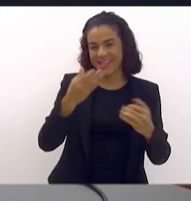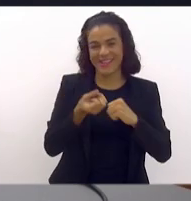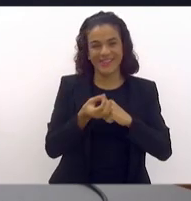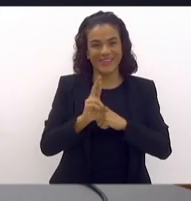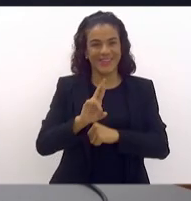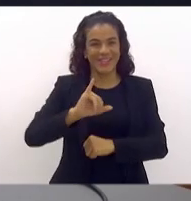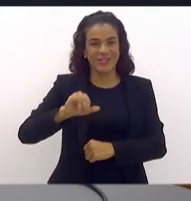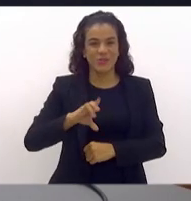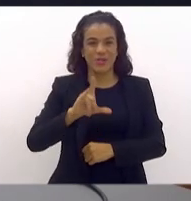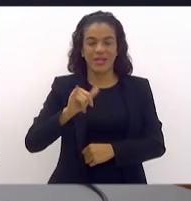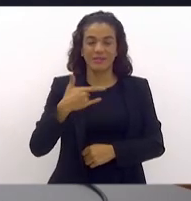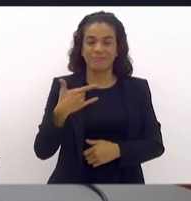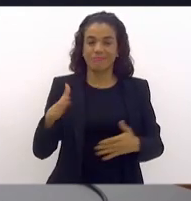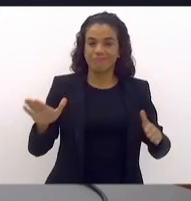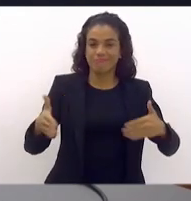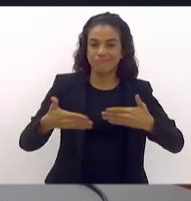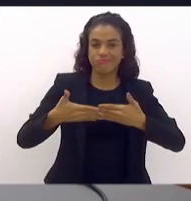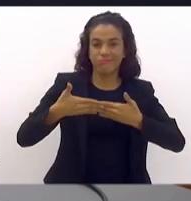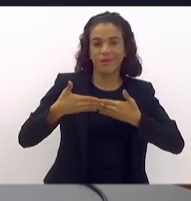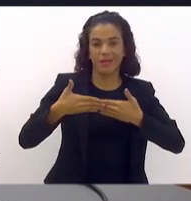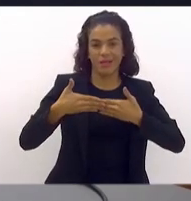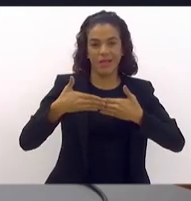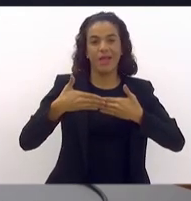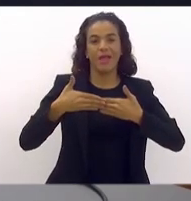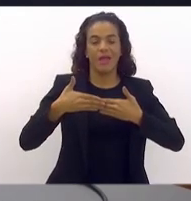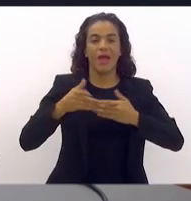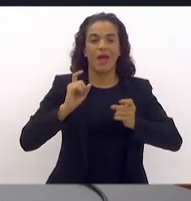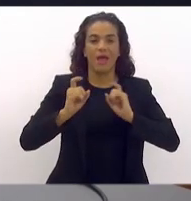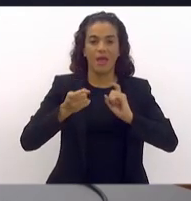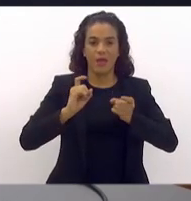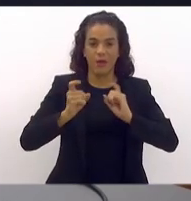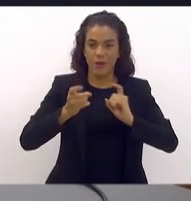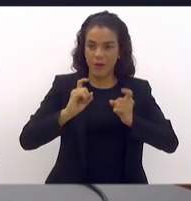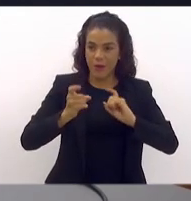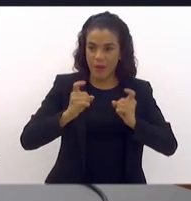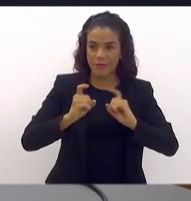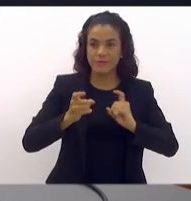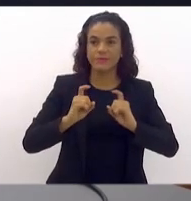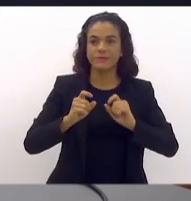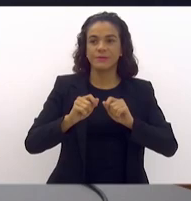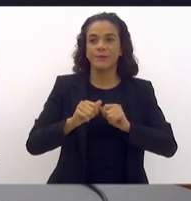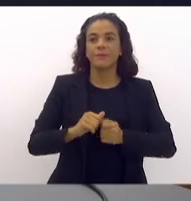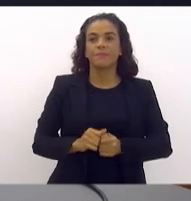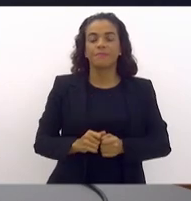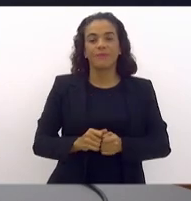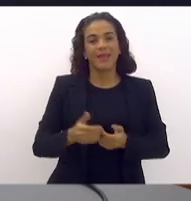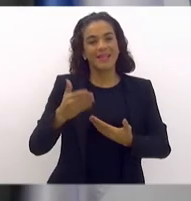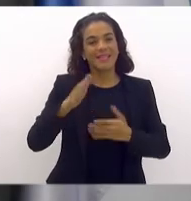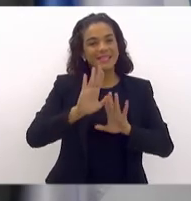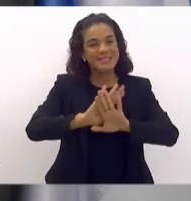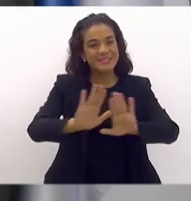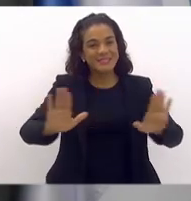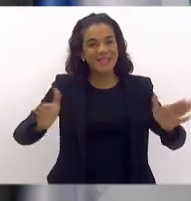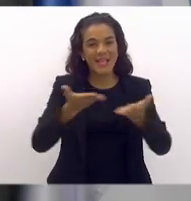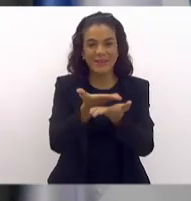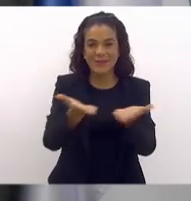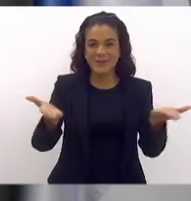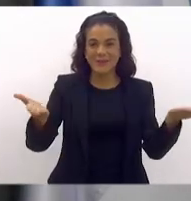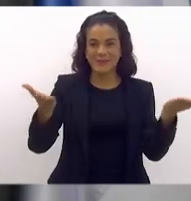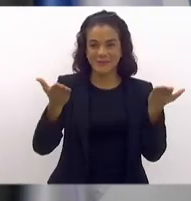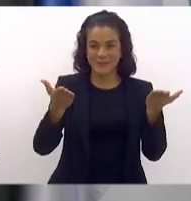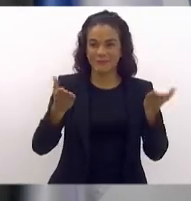Juliana. Nada mais havendo a tratar, declaro encerrada presente a audiência, desejando a todas e todos